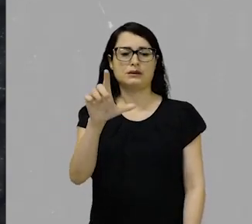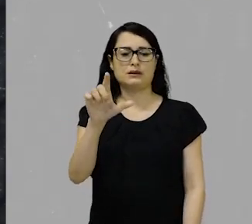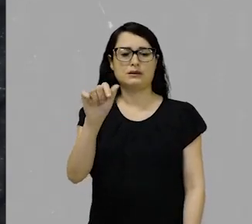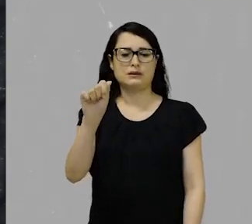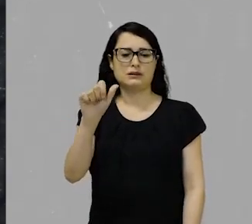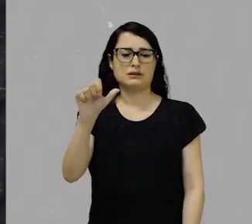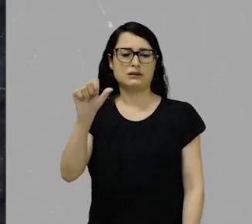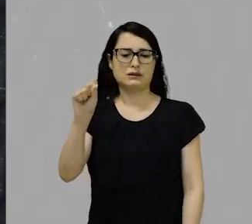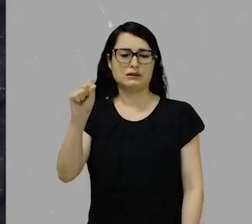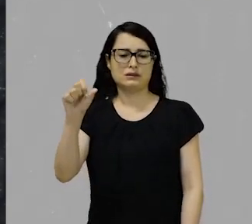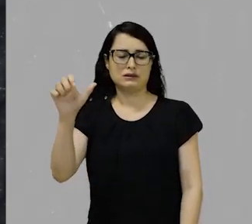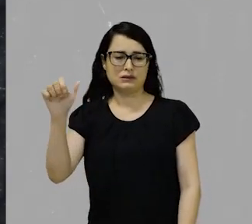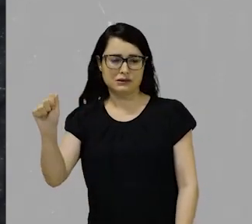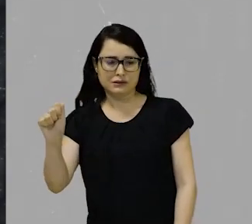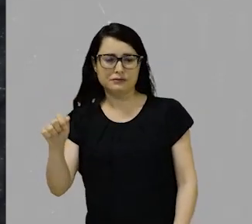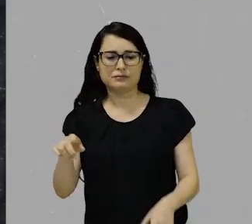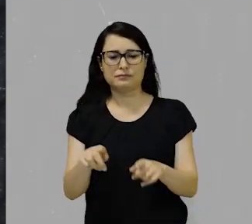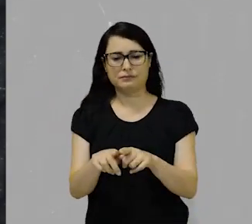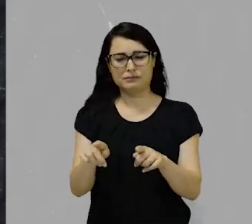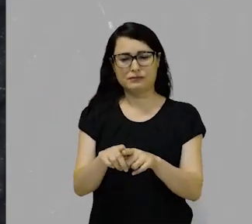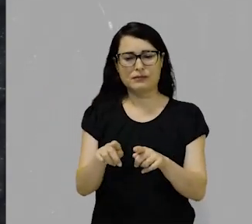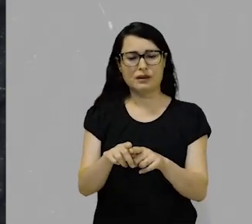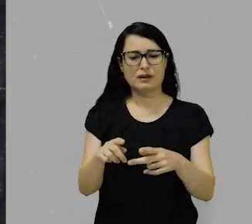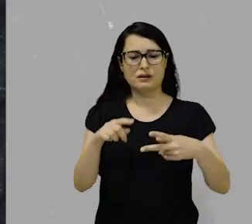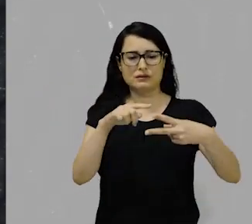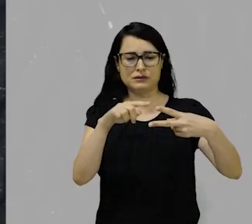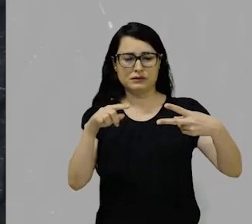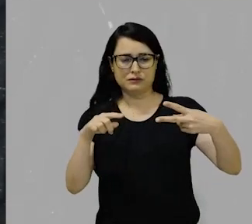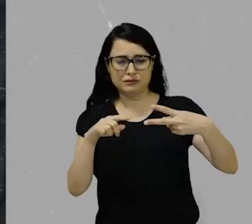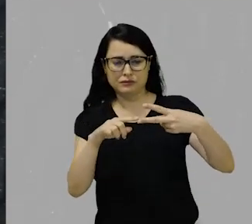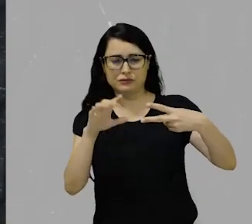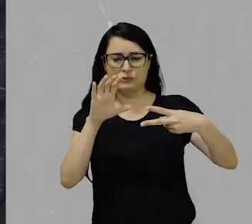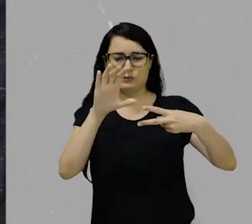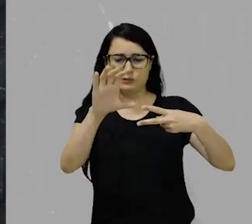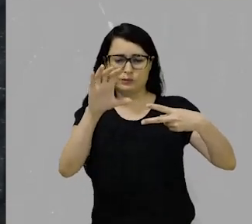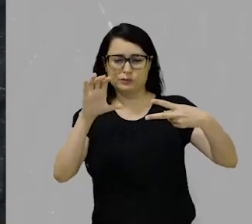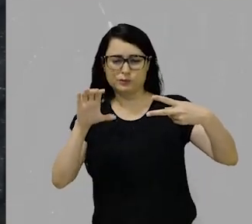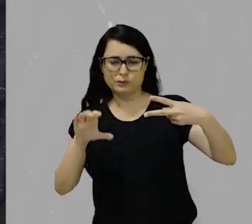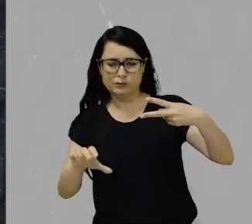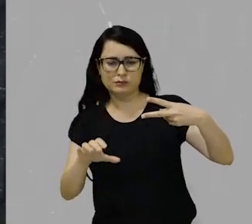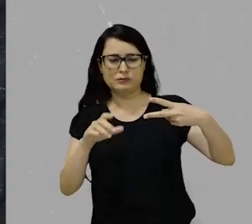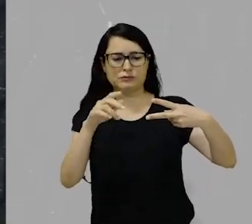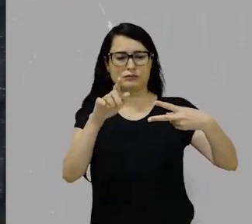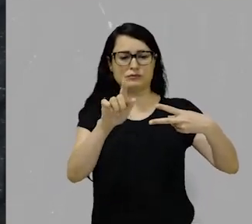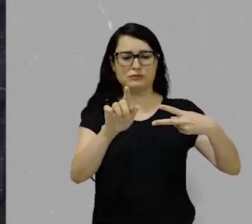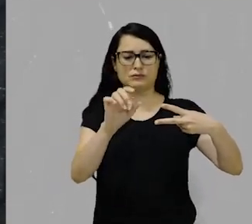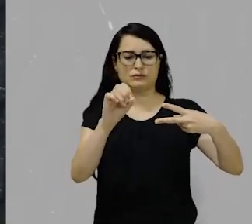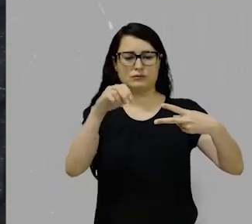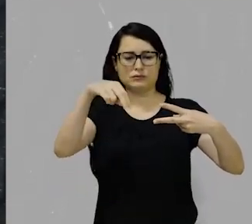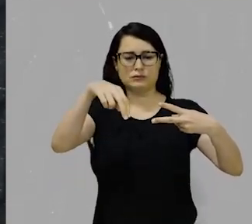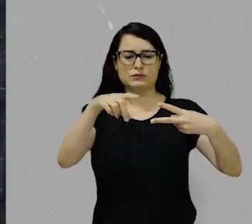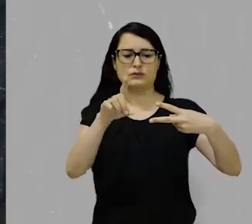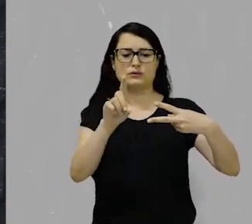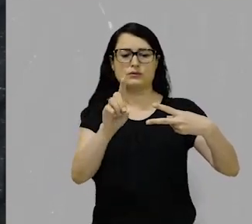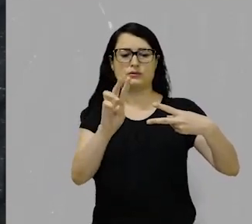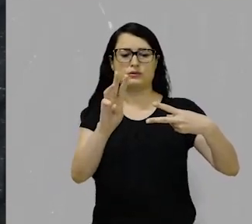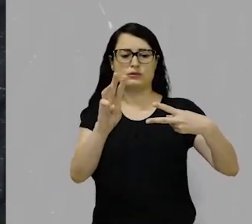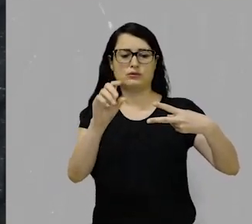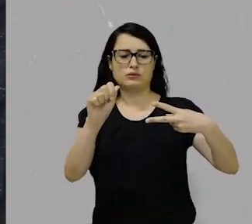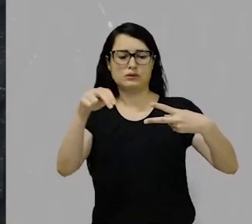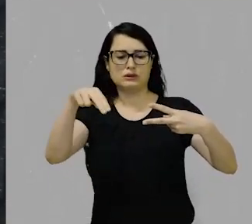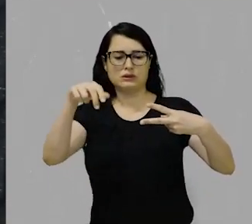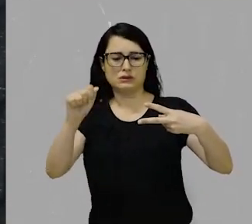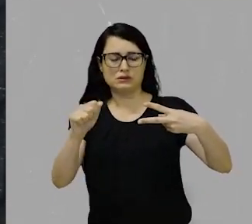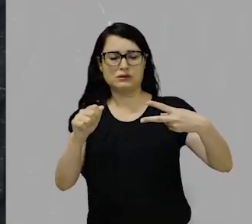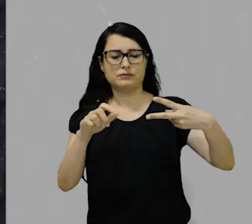Gondwana e Laurásia. Tá? E essa fragmentação continuou, tá? Até adquirirmos as nossas